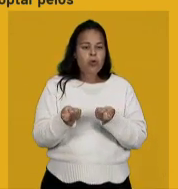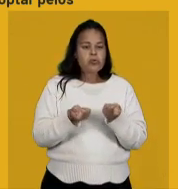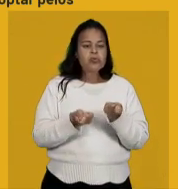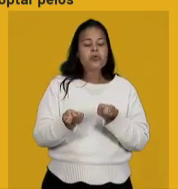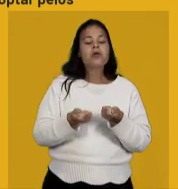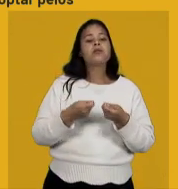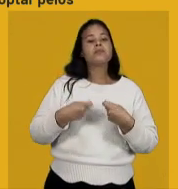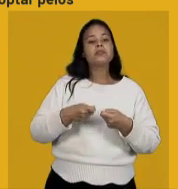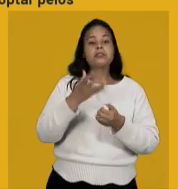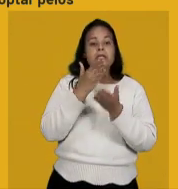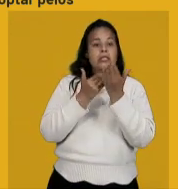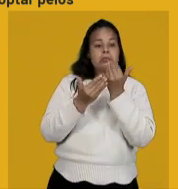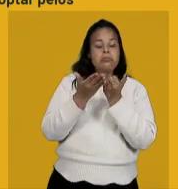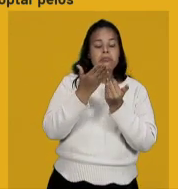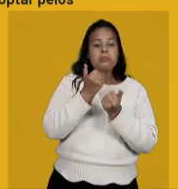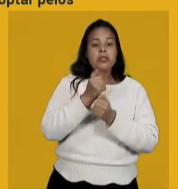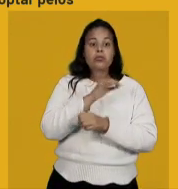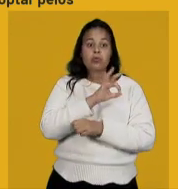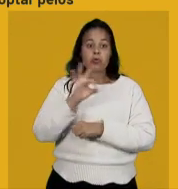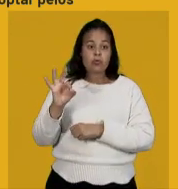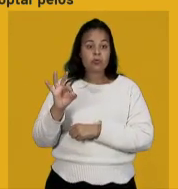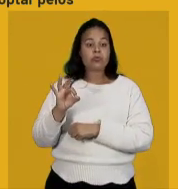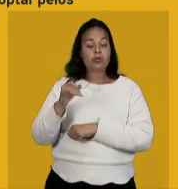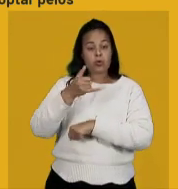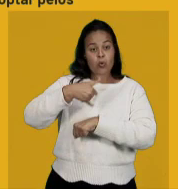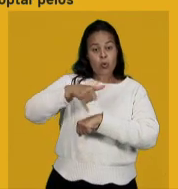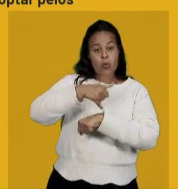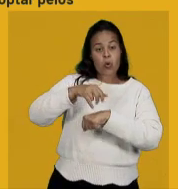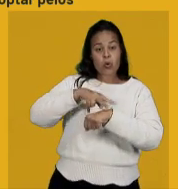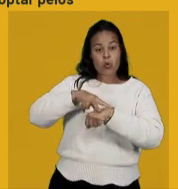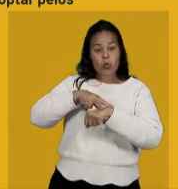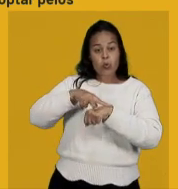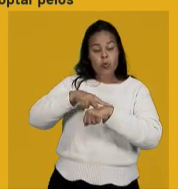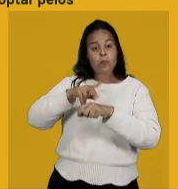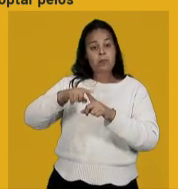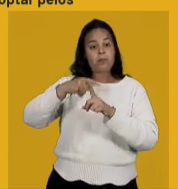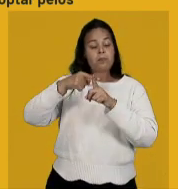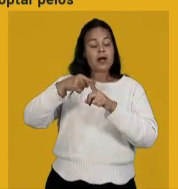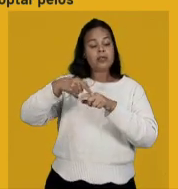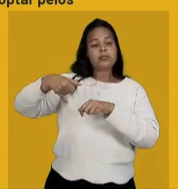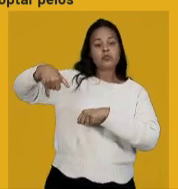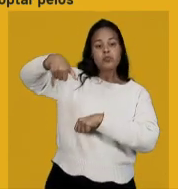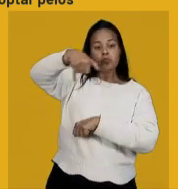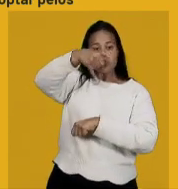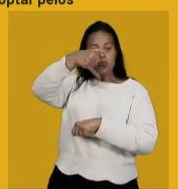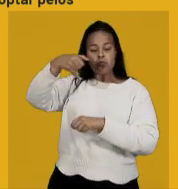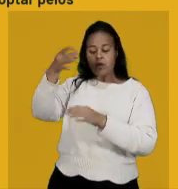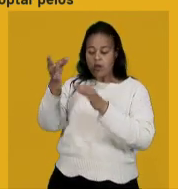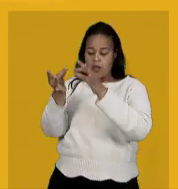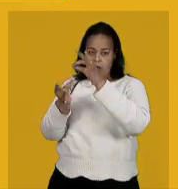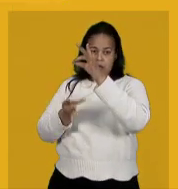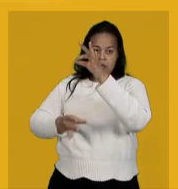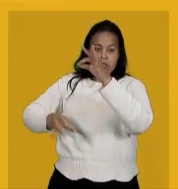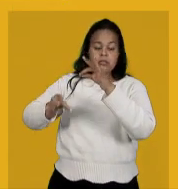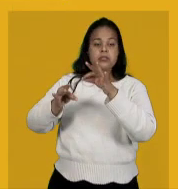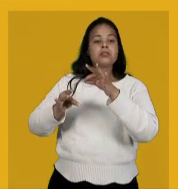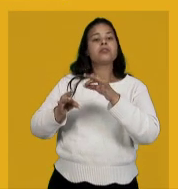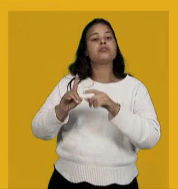pelos alimentos fontes de gordura boas, como o óleo vegetal e o azeite de oliva, linhaça e